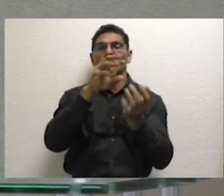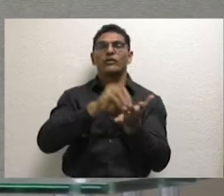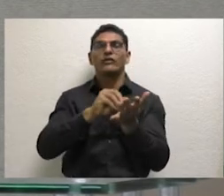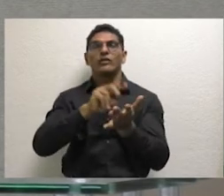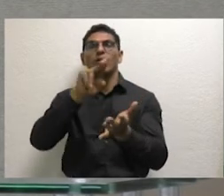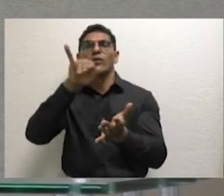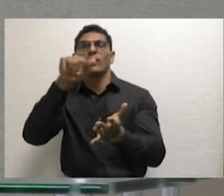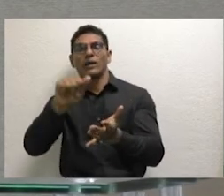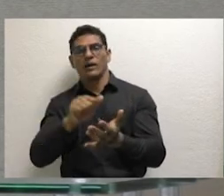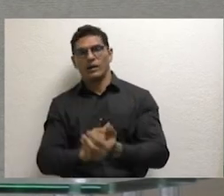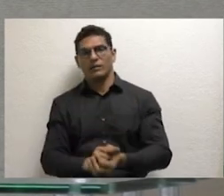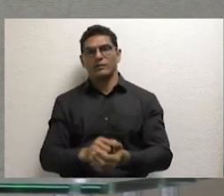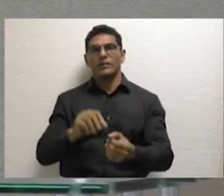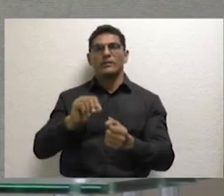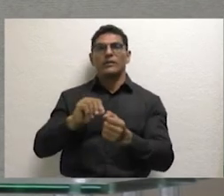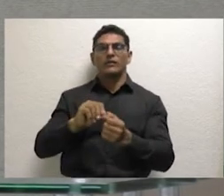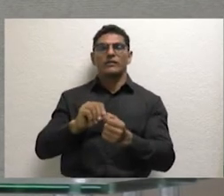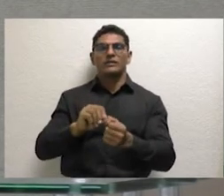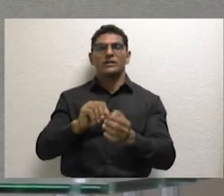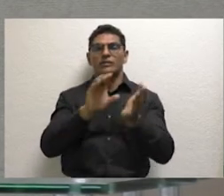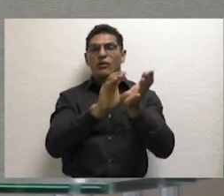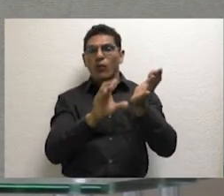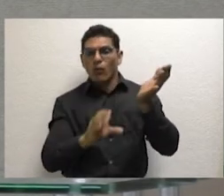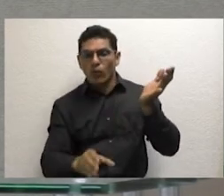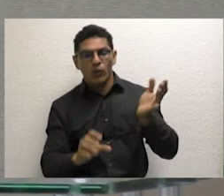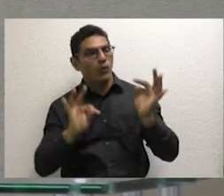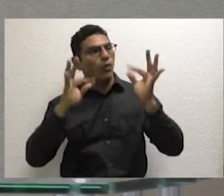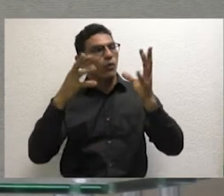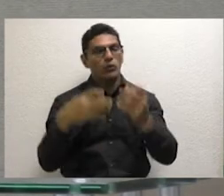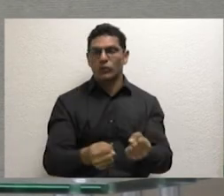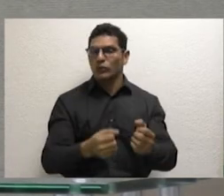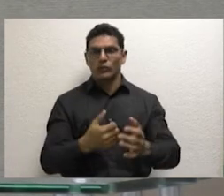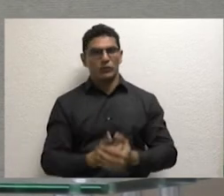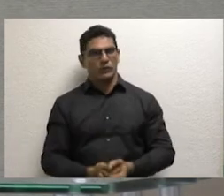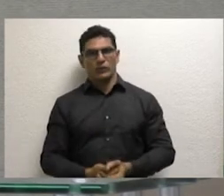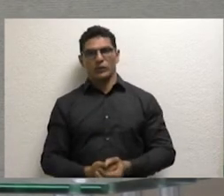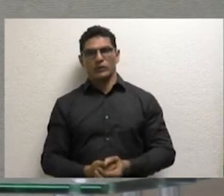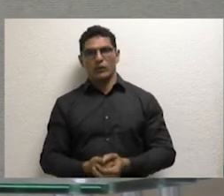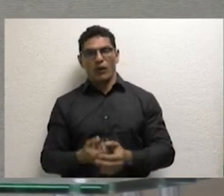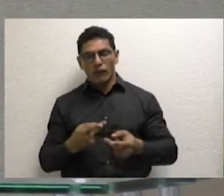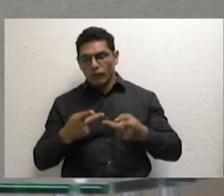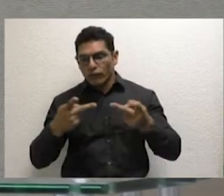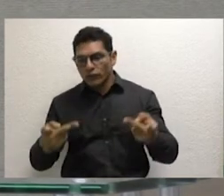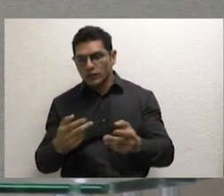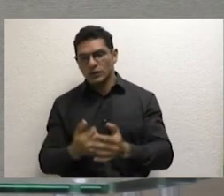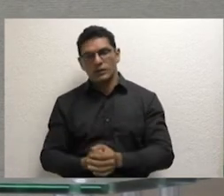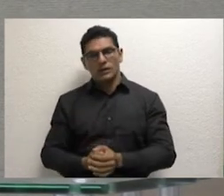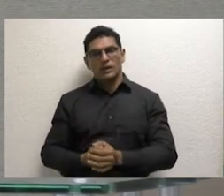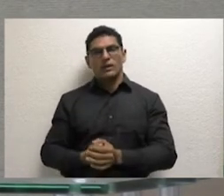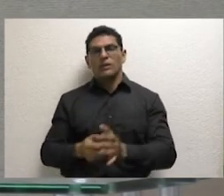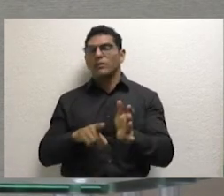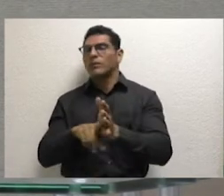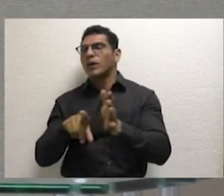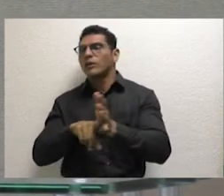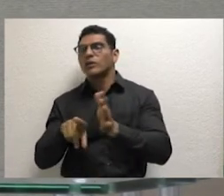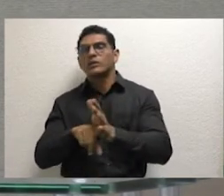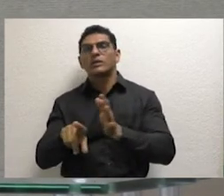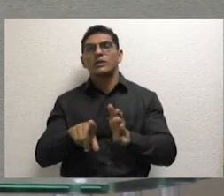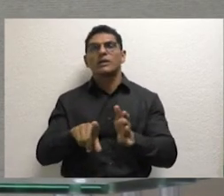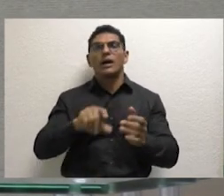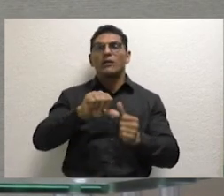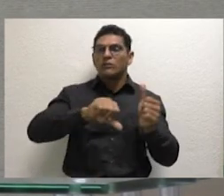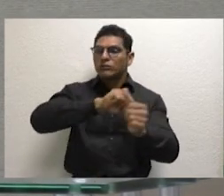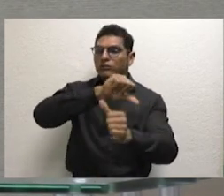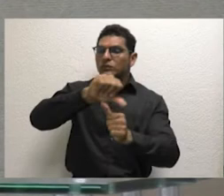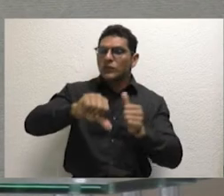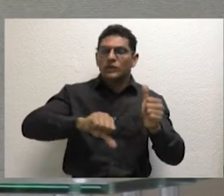renovar sua grade curricular eu visitei o reitor Cleinaldo falando com ele sobre essas expectativas das mudanças